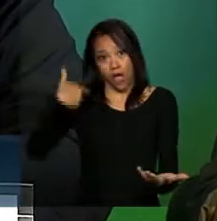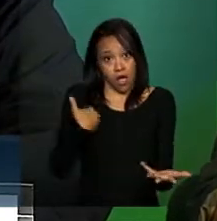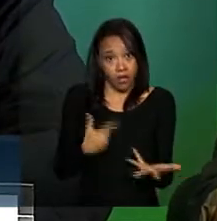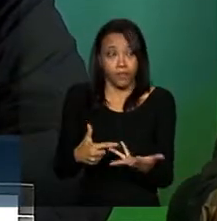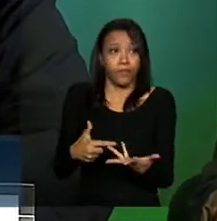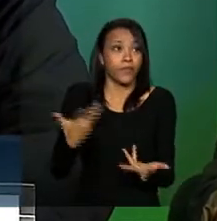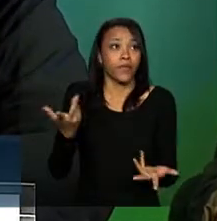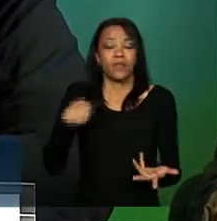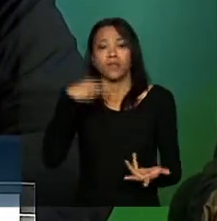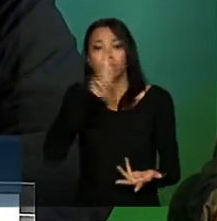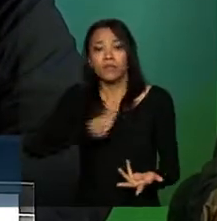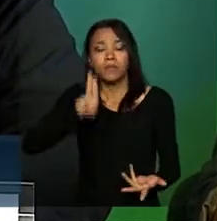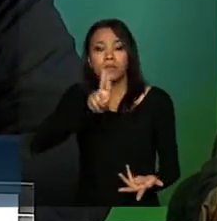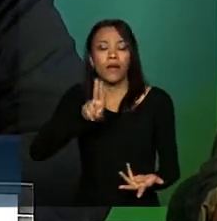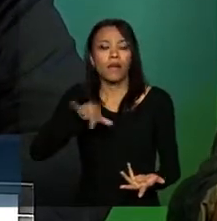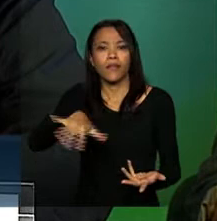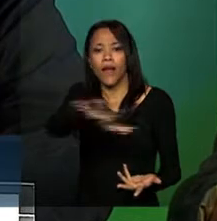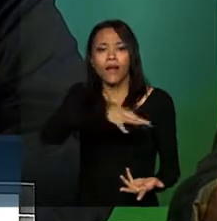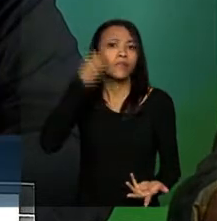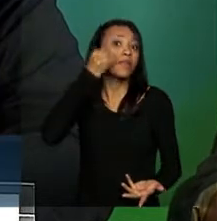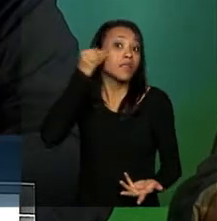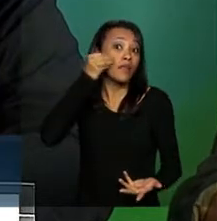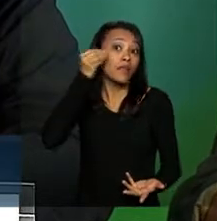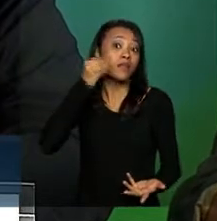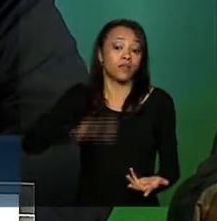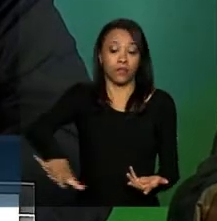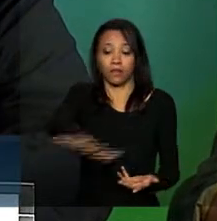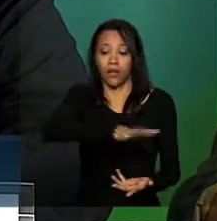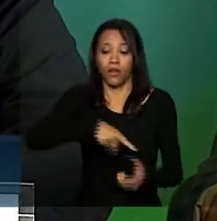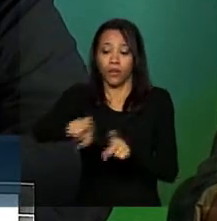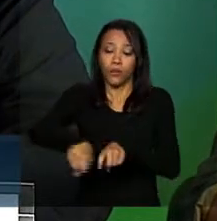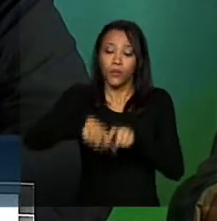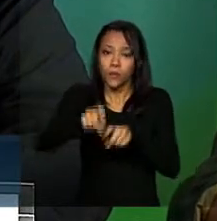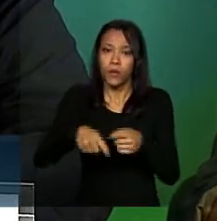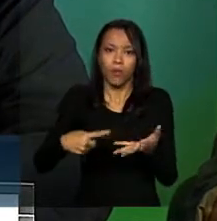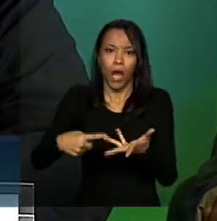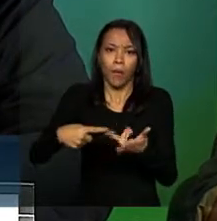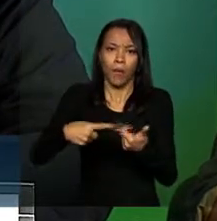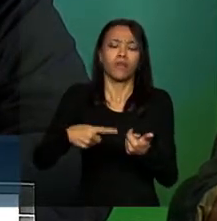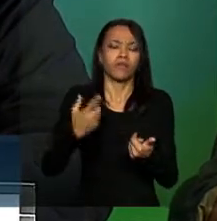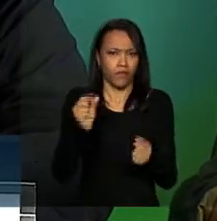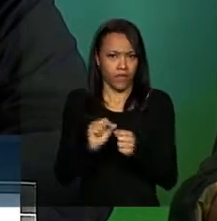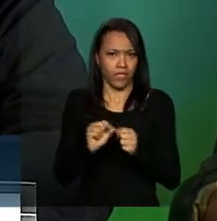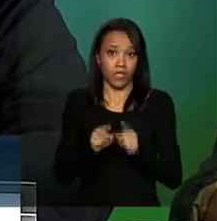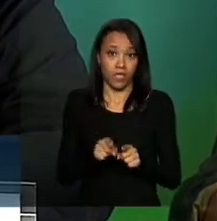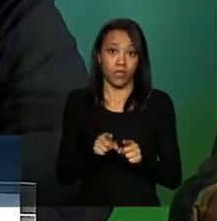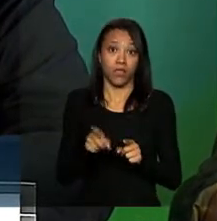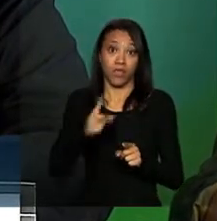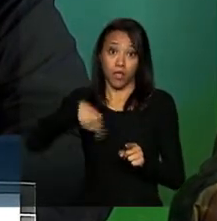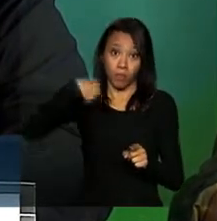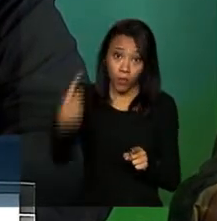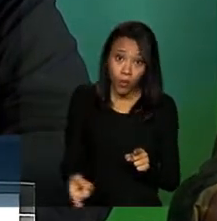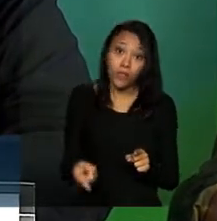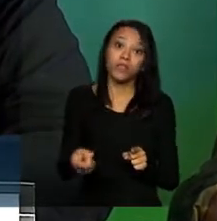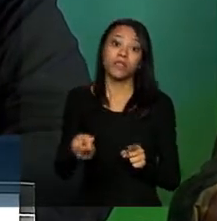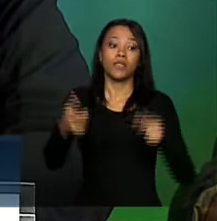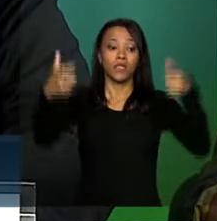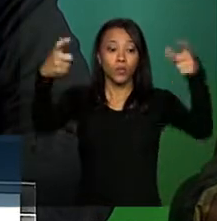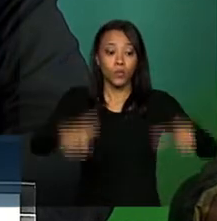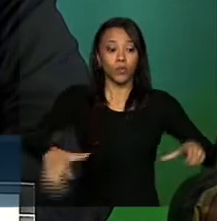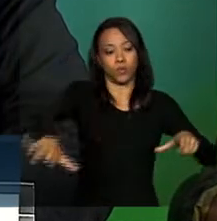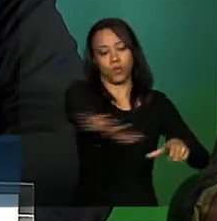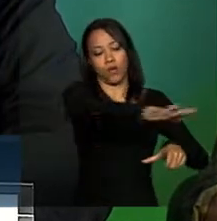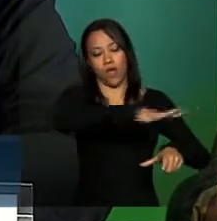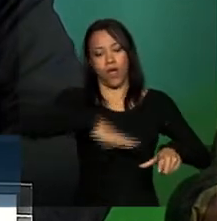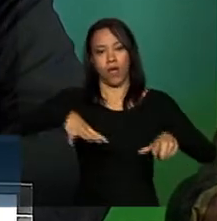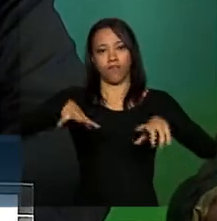experiência na agricultura. E o segundo grande compromisso nosso é fazermos com que os assentamentos se tornem espaços